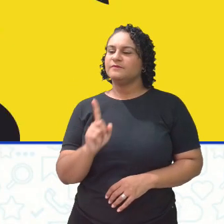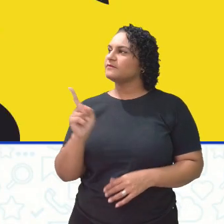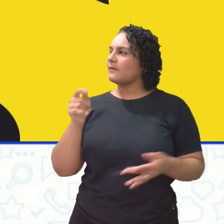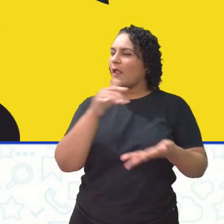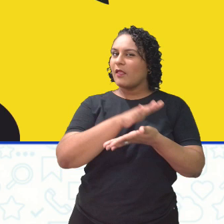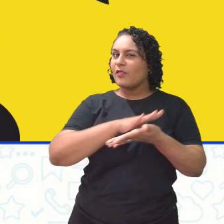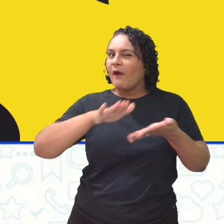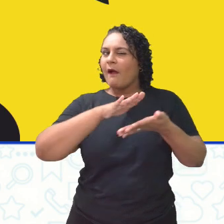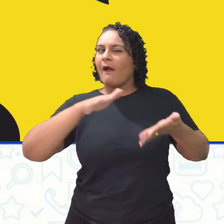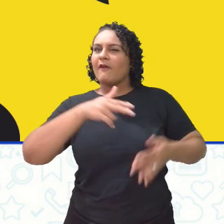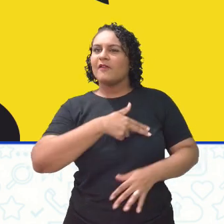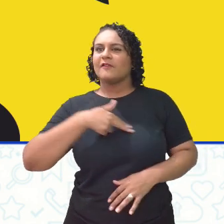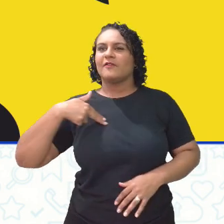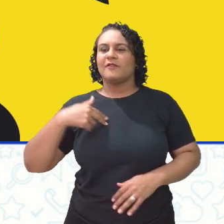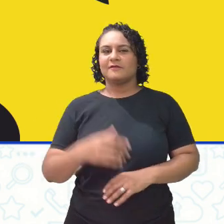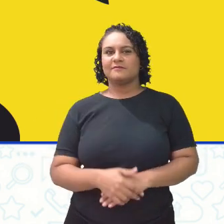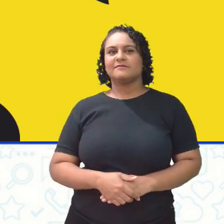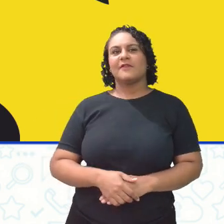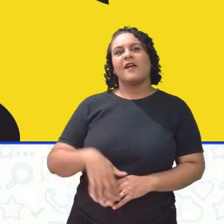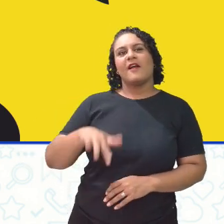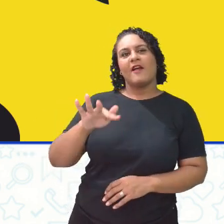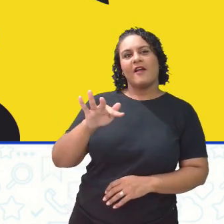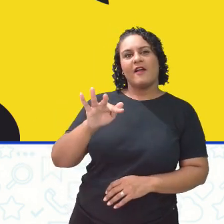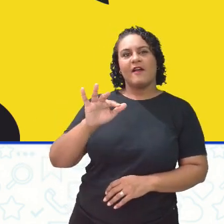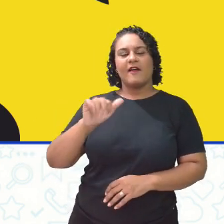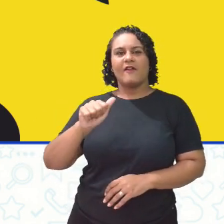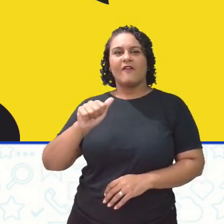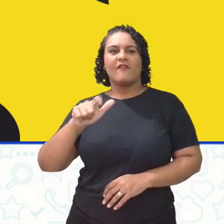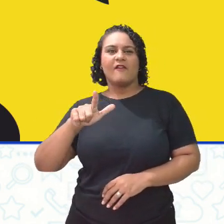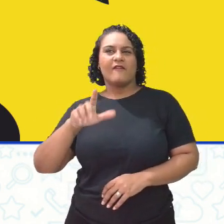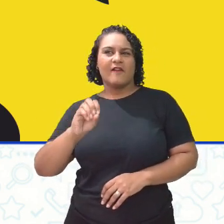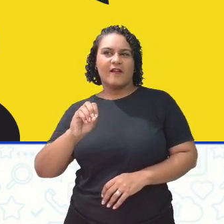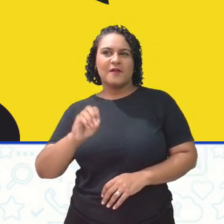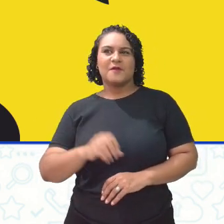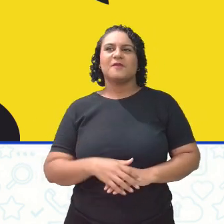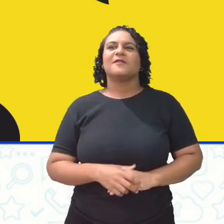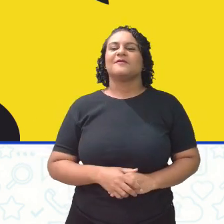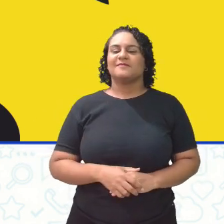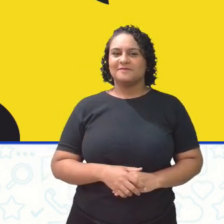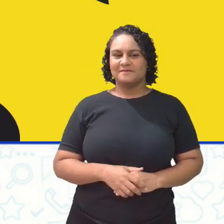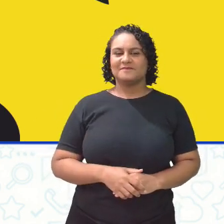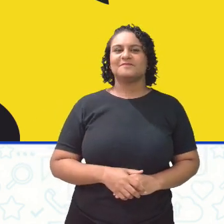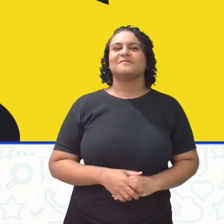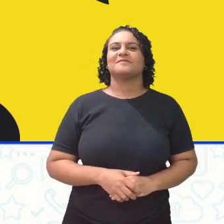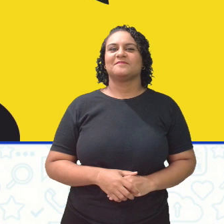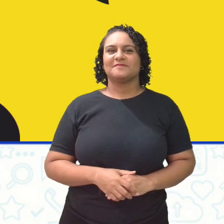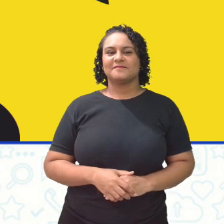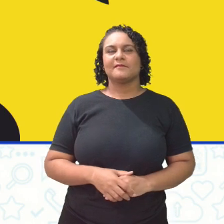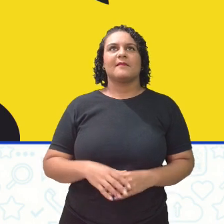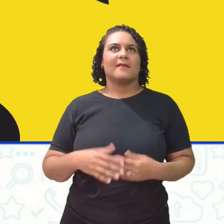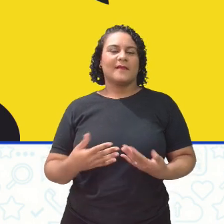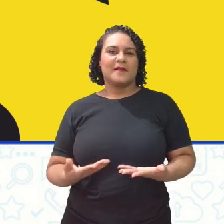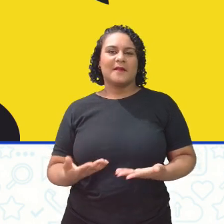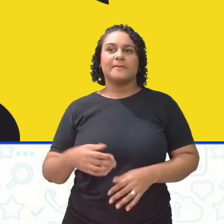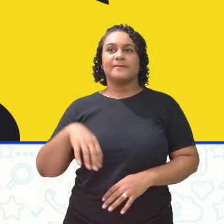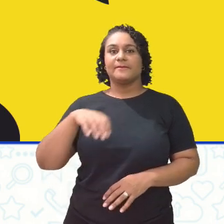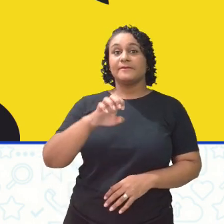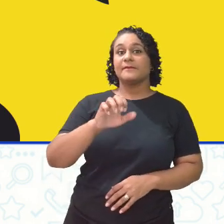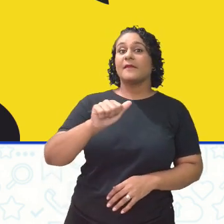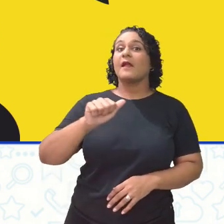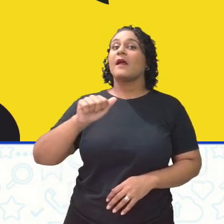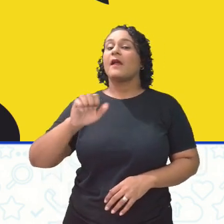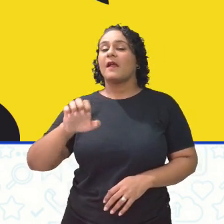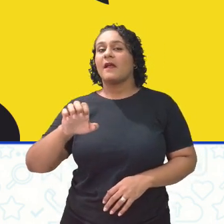nave, falou, não é? Dizendo assim, estou indo embora, tchau, né? Falou, já estou indo. E aí?